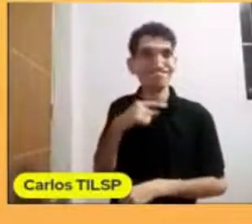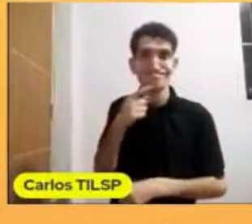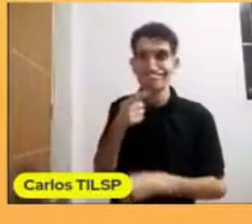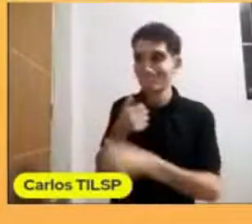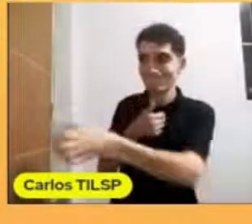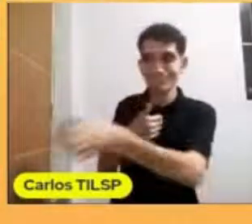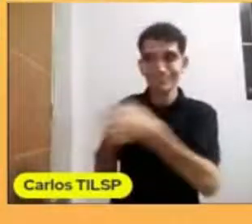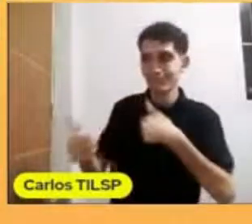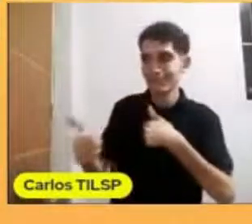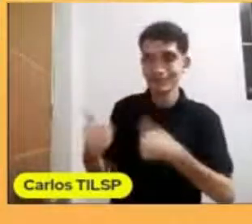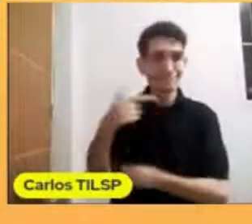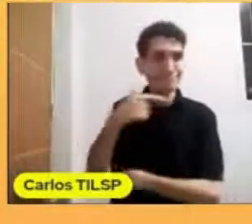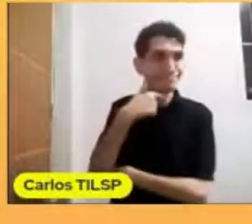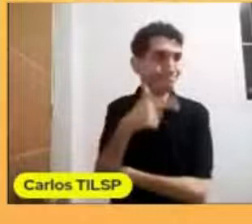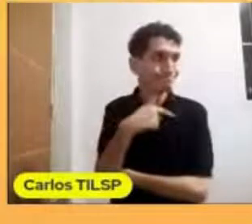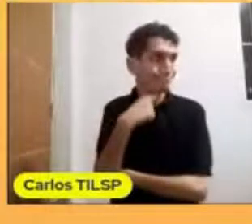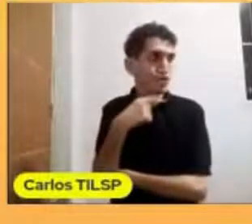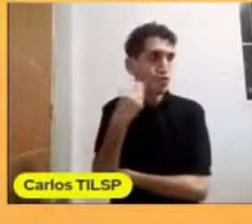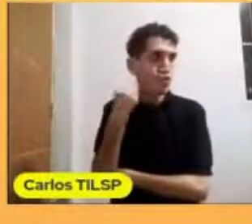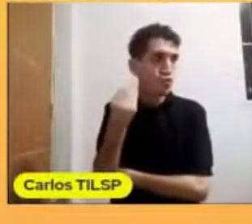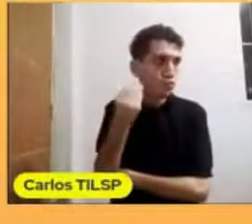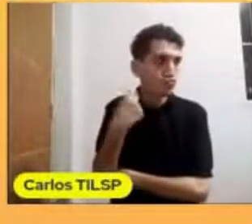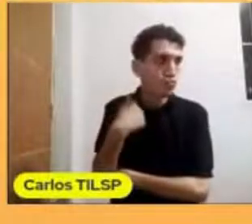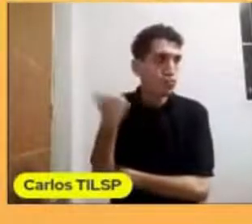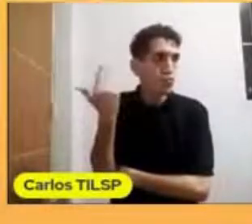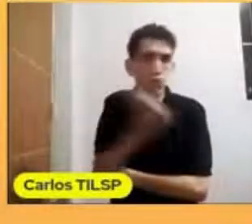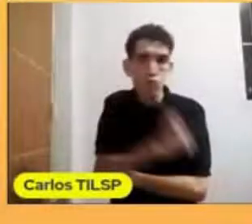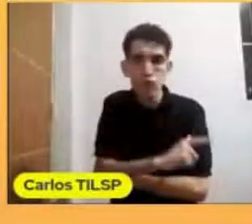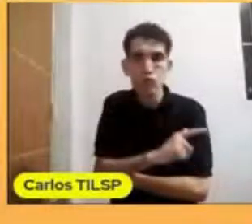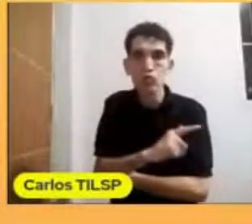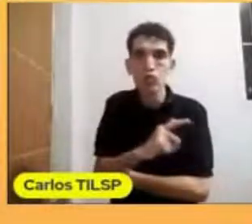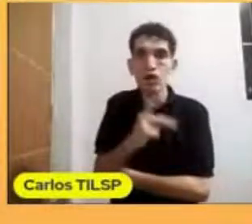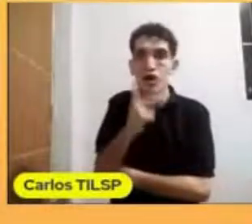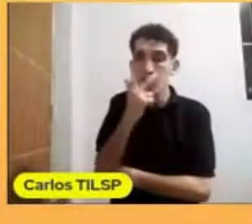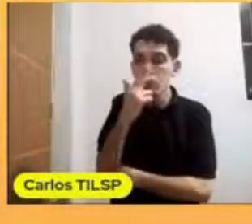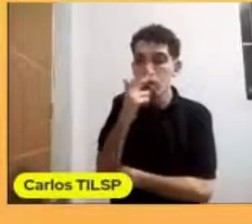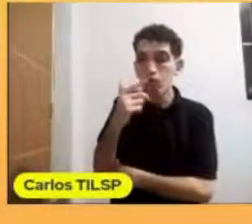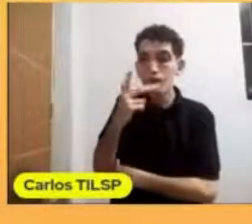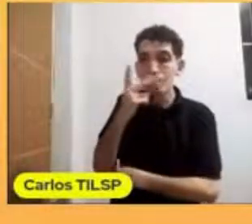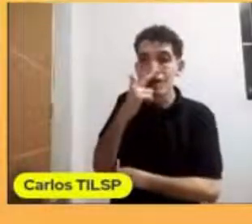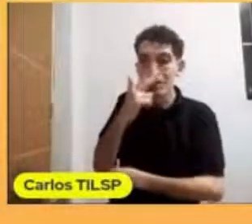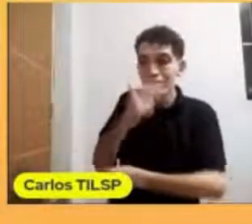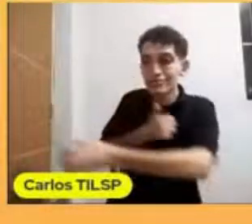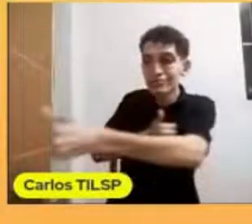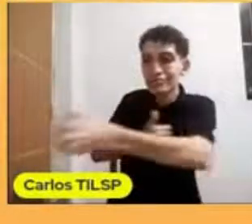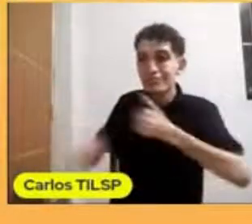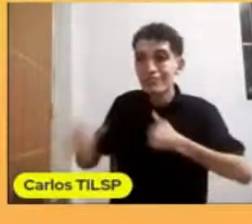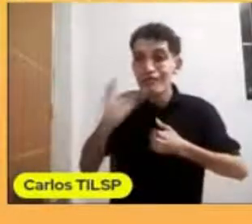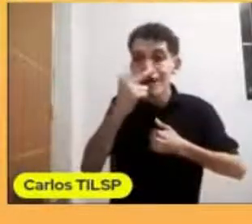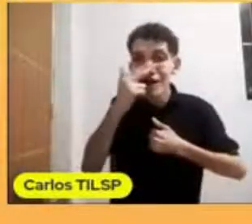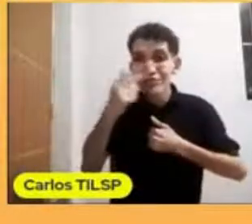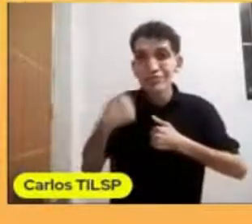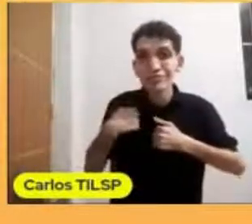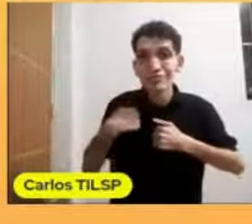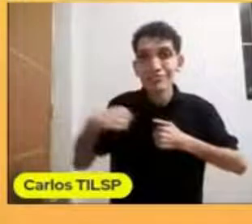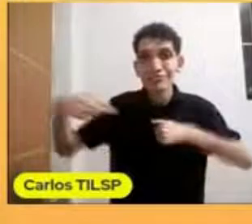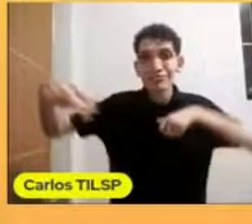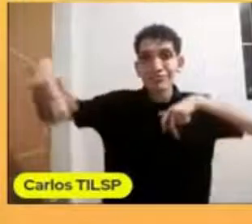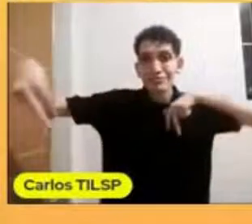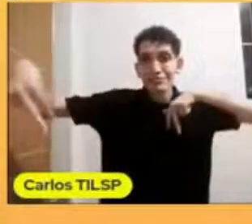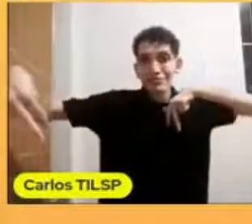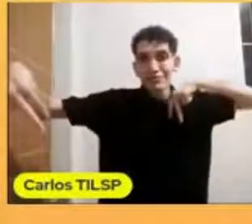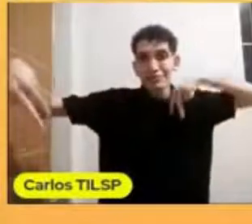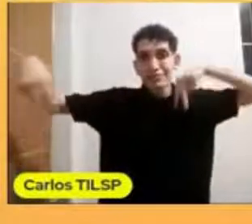lugar da pessoa. Então, mas como que eu posso estar vendo com os olhos daquela pessoa? Como é que eu faço isso? Né? Primeiro,